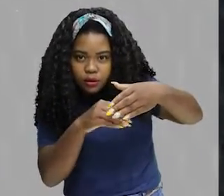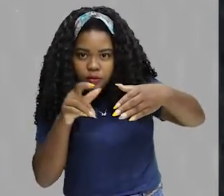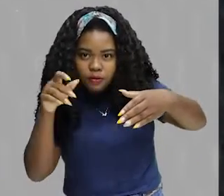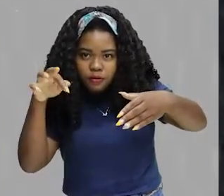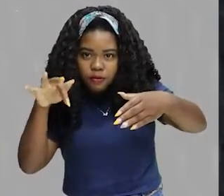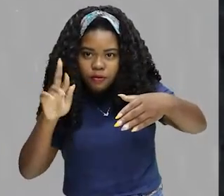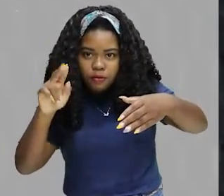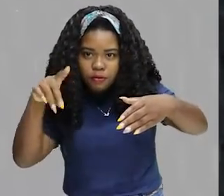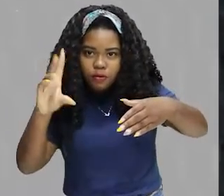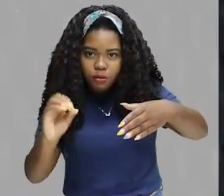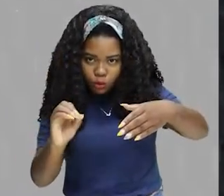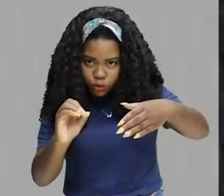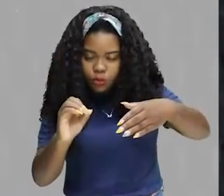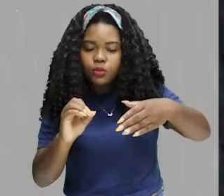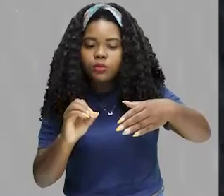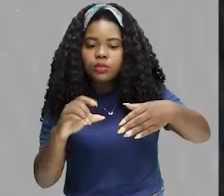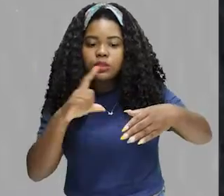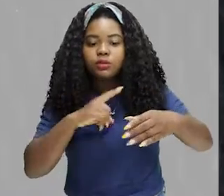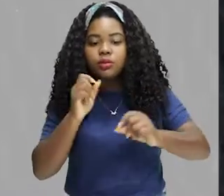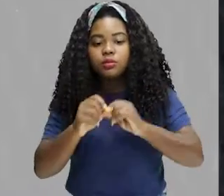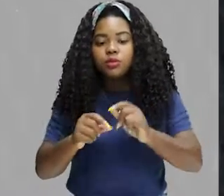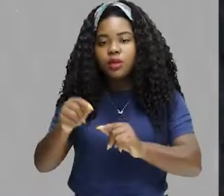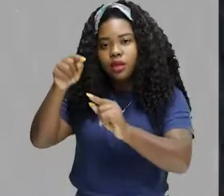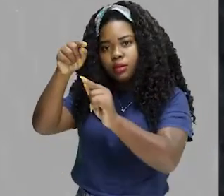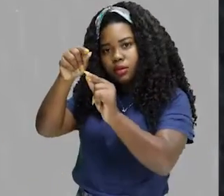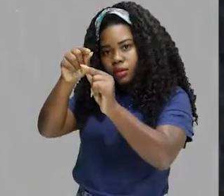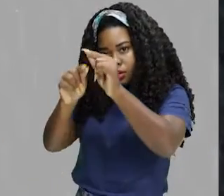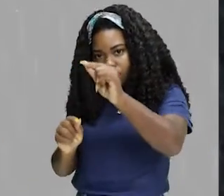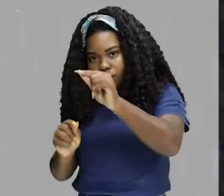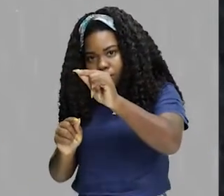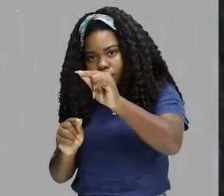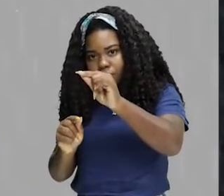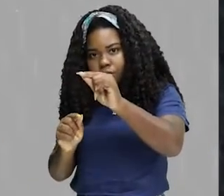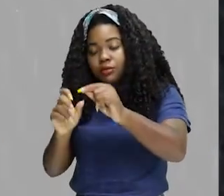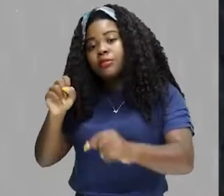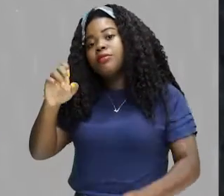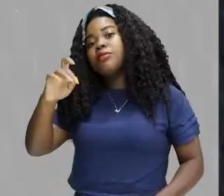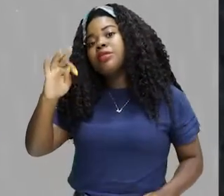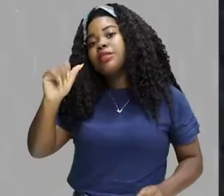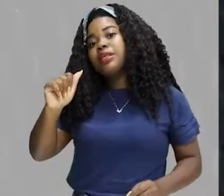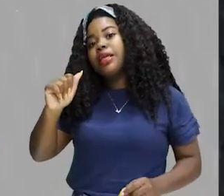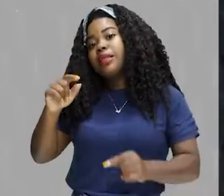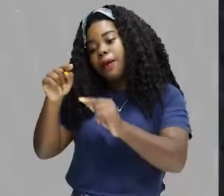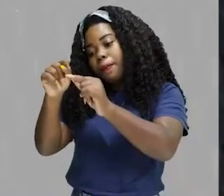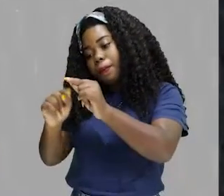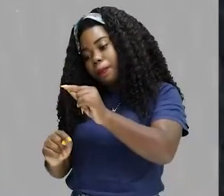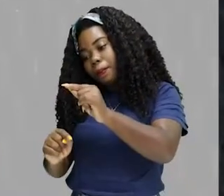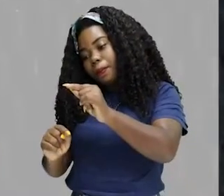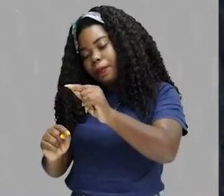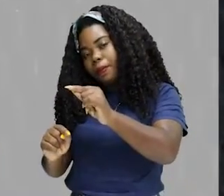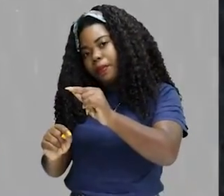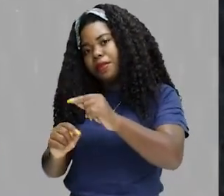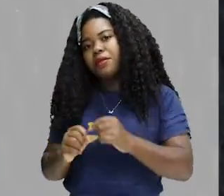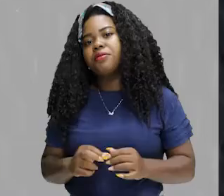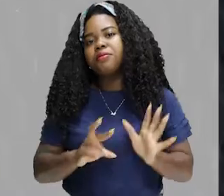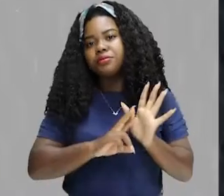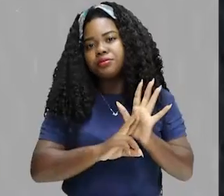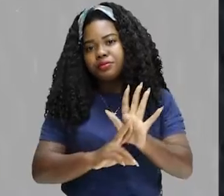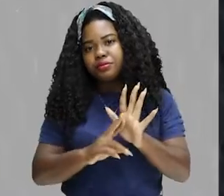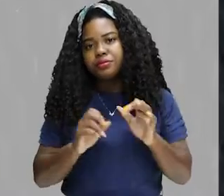precipitado, eu vou ter uma setinha para baixo. Então, a setinha para baixo indica a formação de